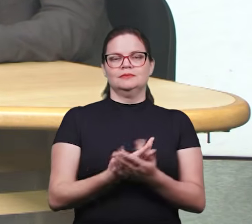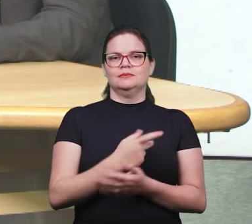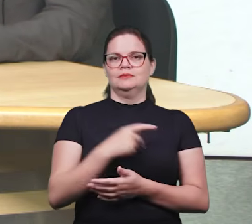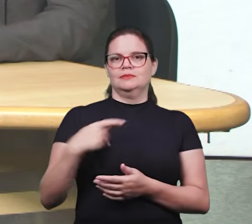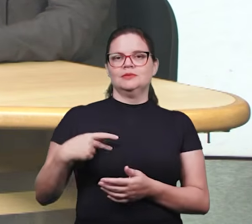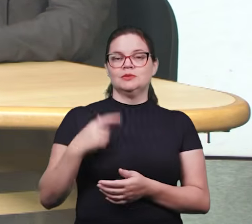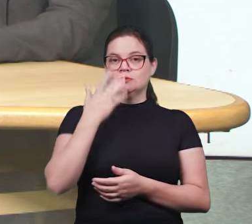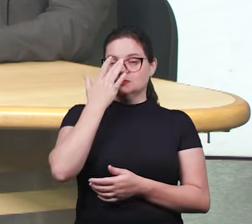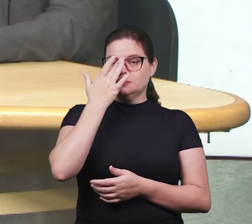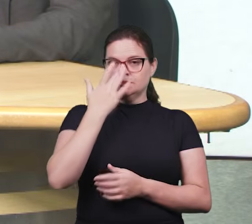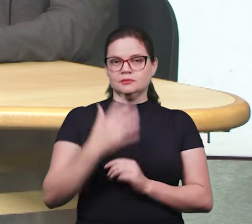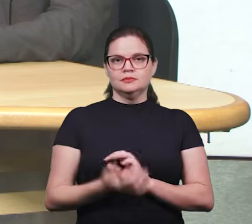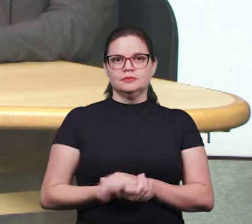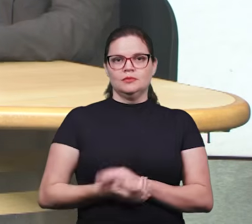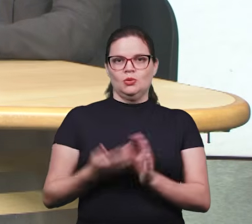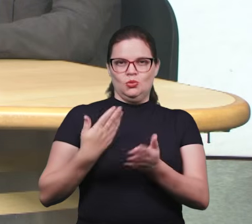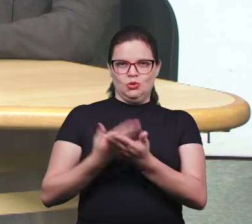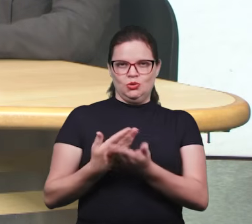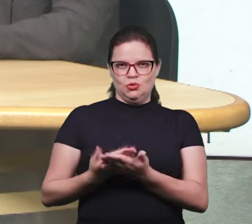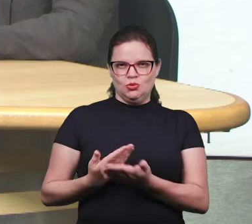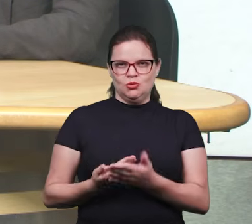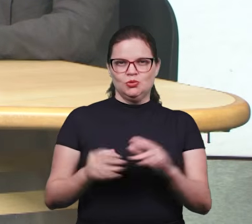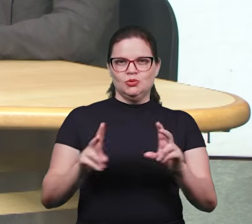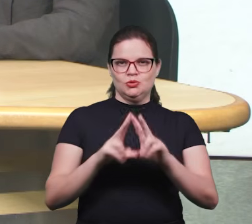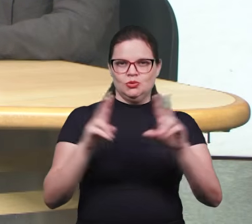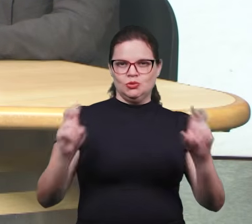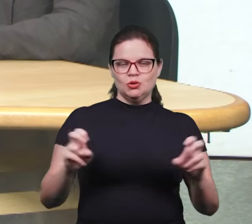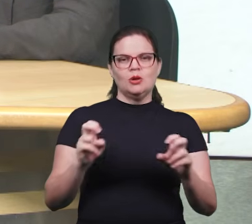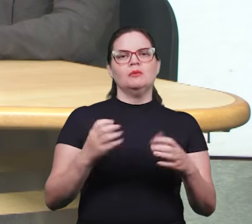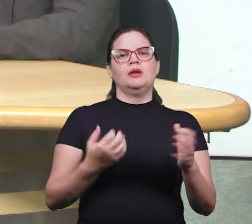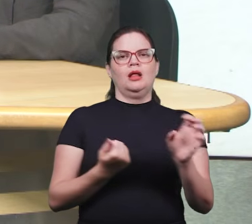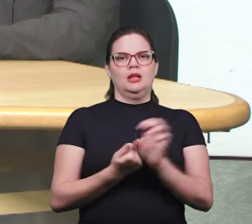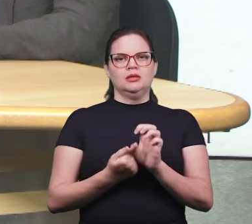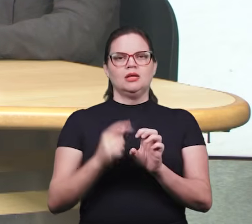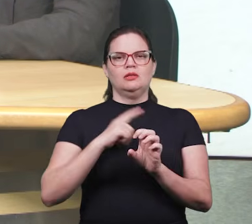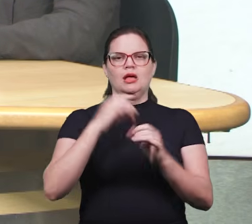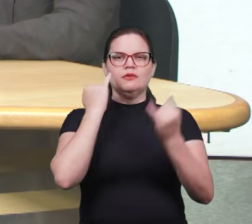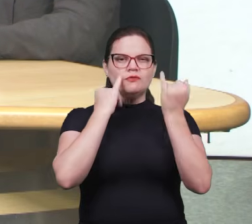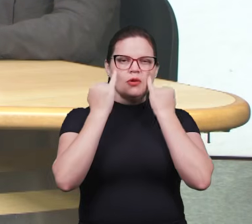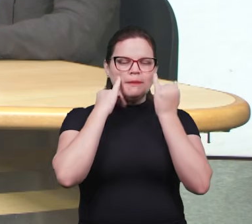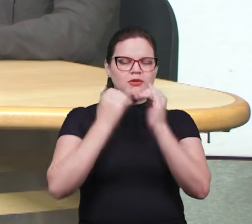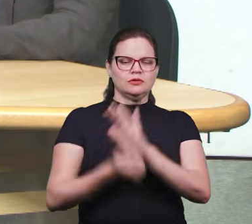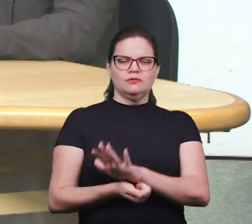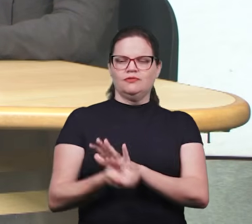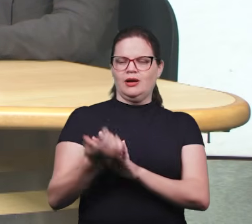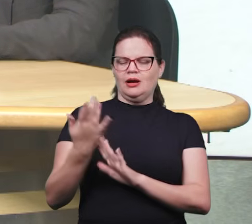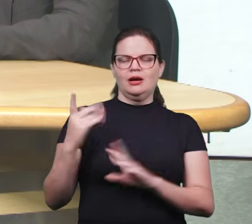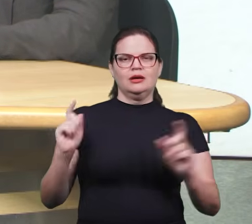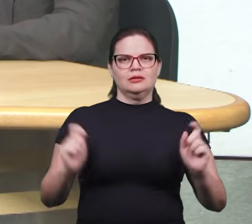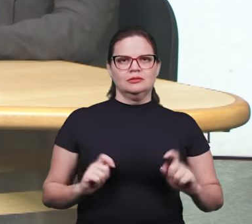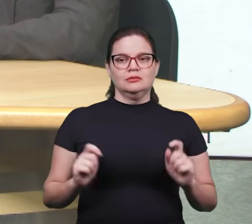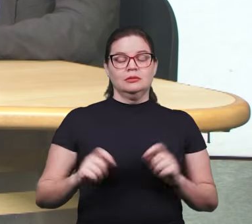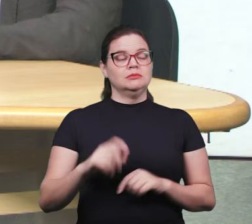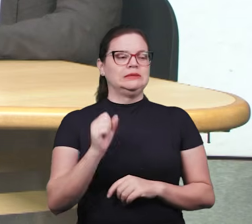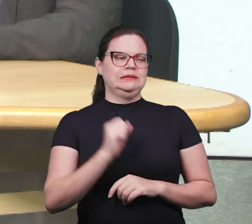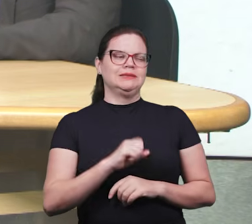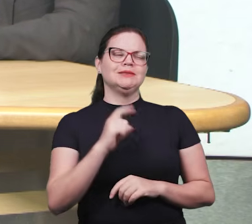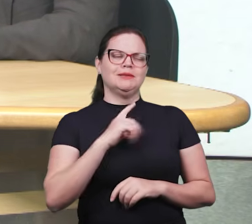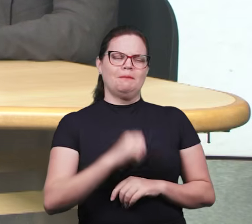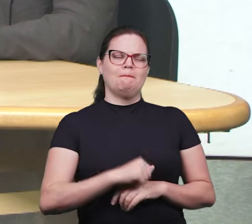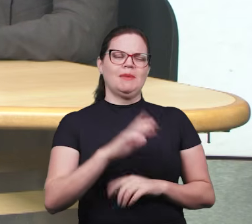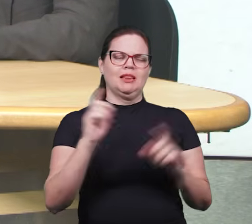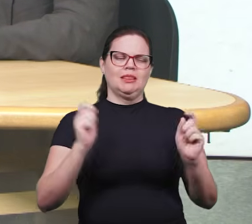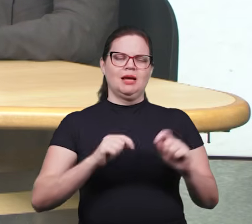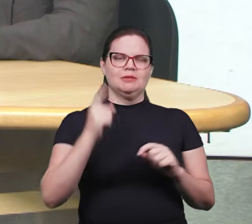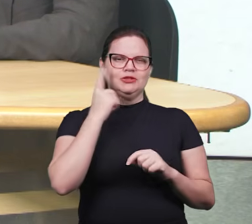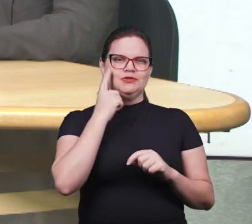Luiz, que esse estudo aqui sobre Eliseu, ele tem muitas informações. Tem mais coisa para ver depois aí. Isso, nós